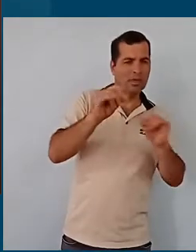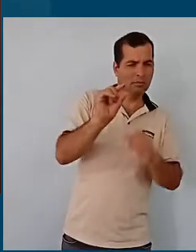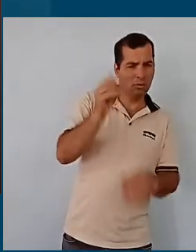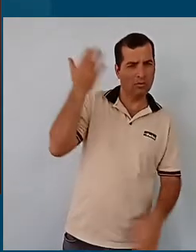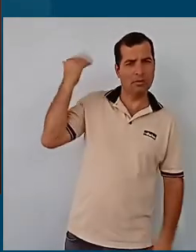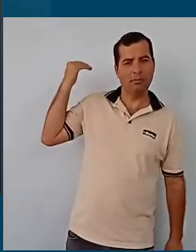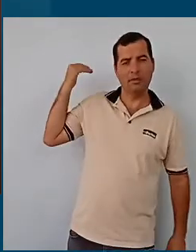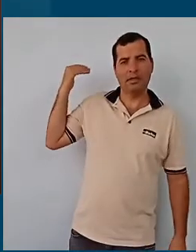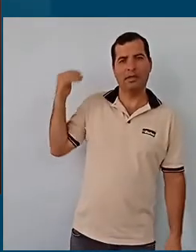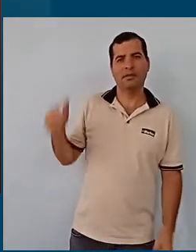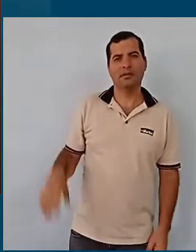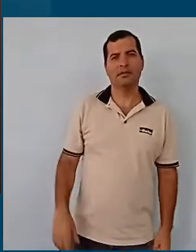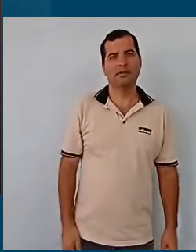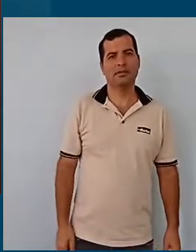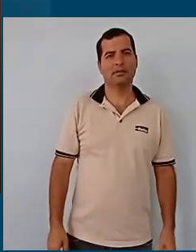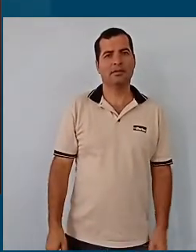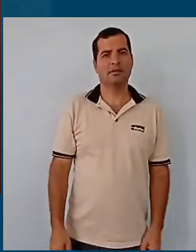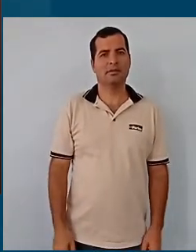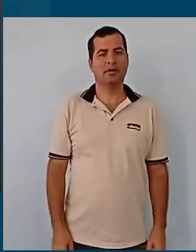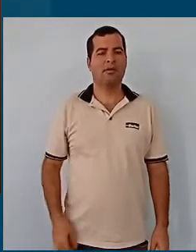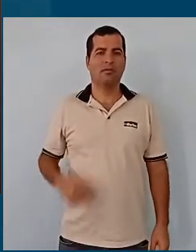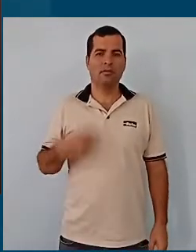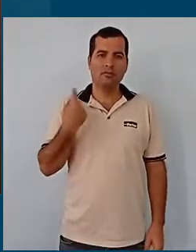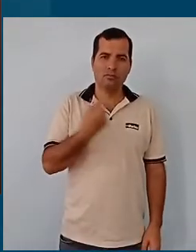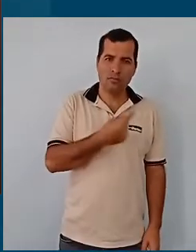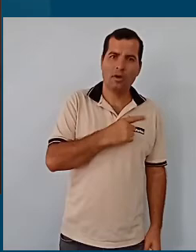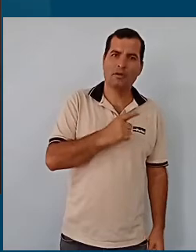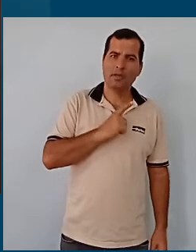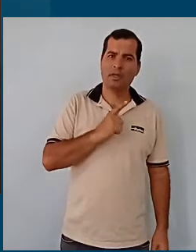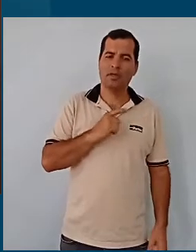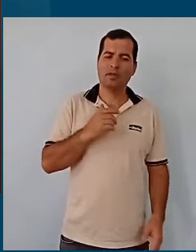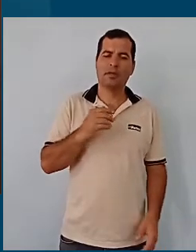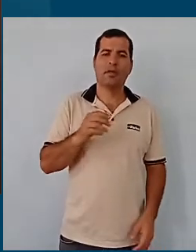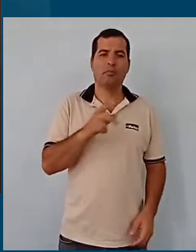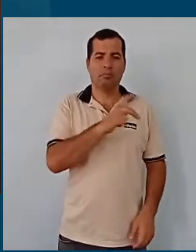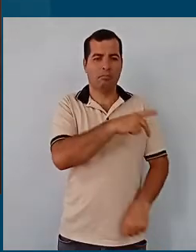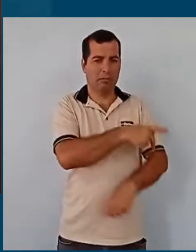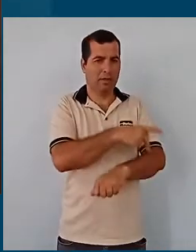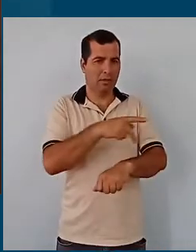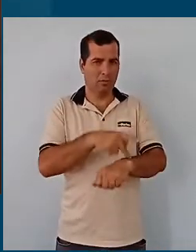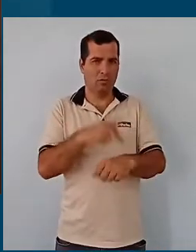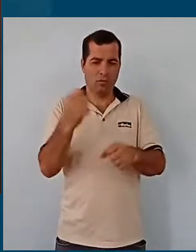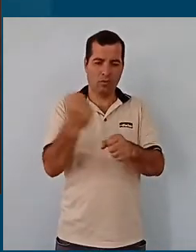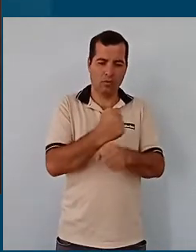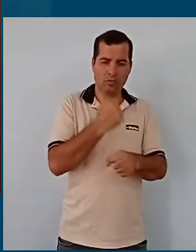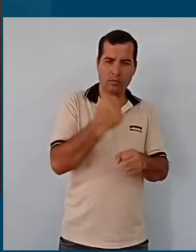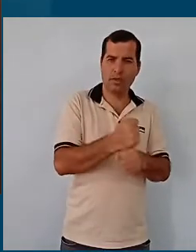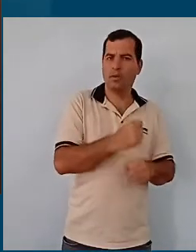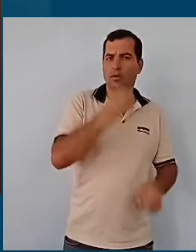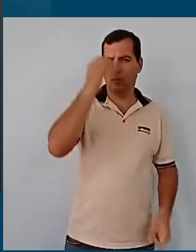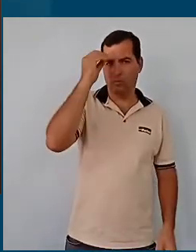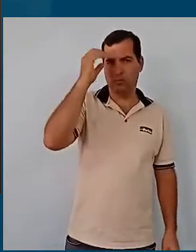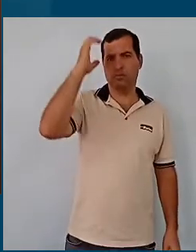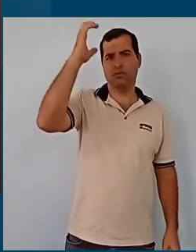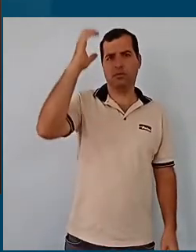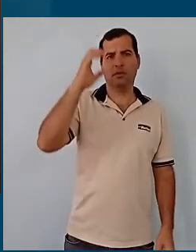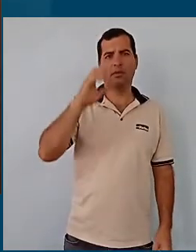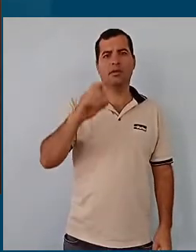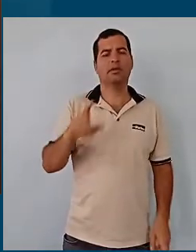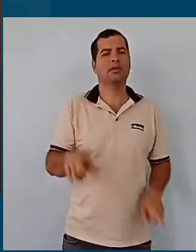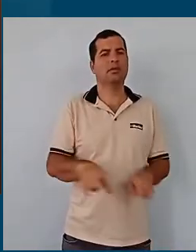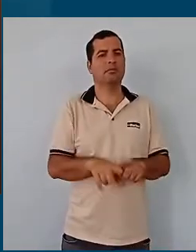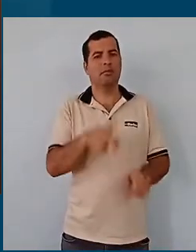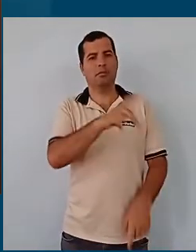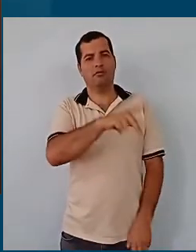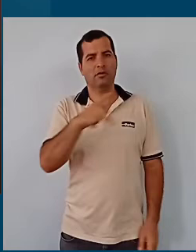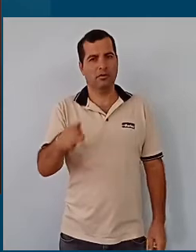atrás. E a produção de conhecimentos pelos pedagogos e professores, a produção de conhecimento